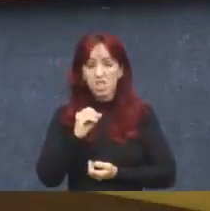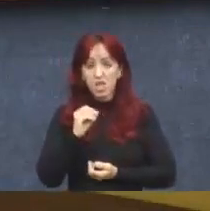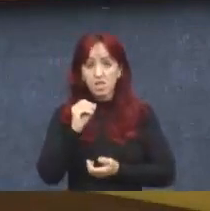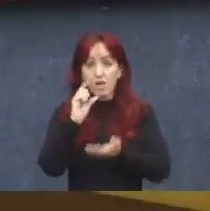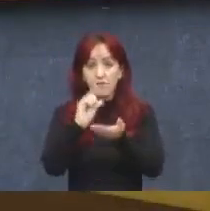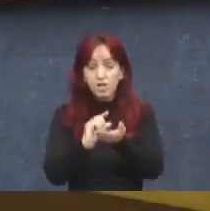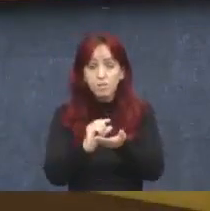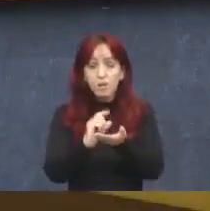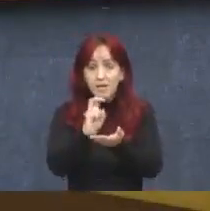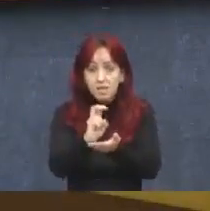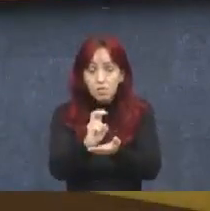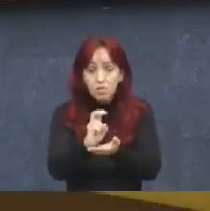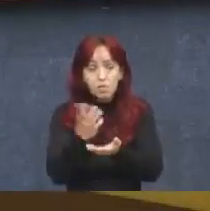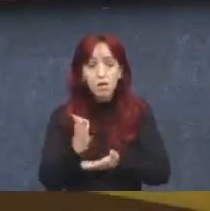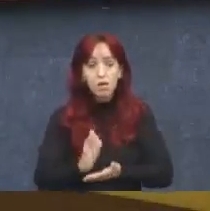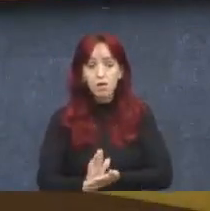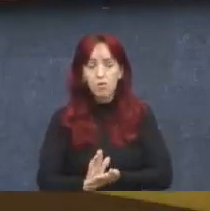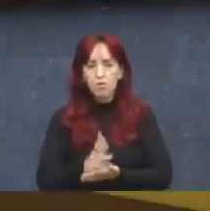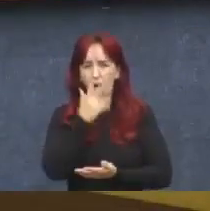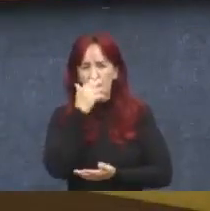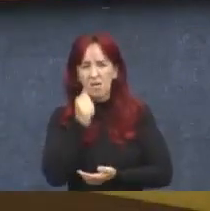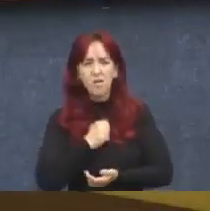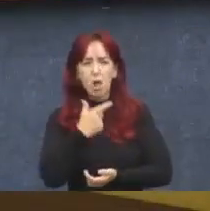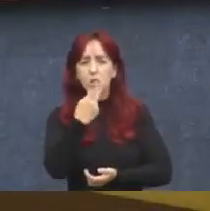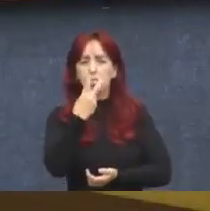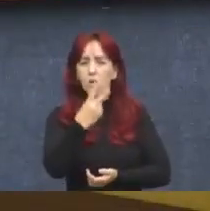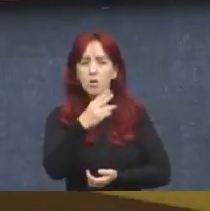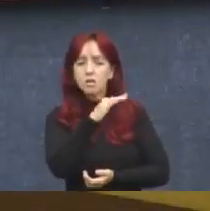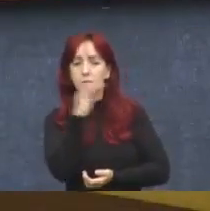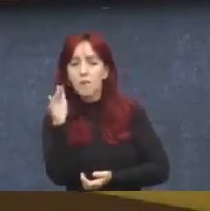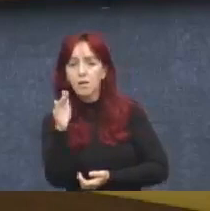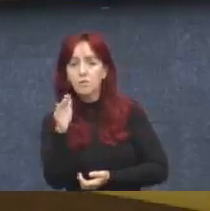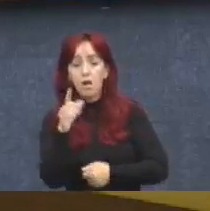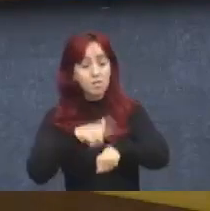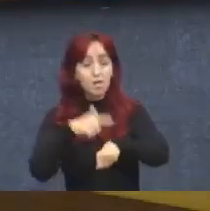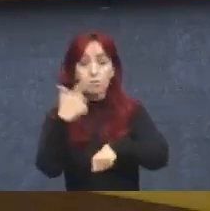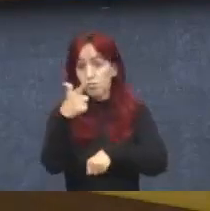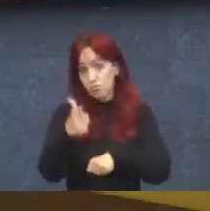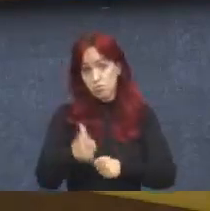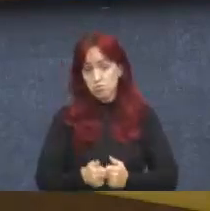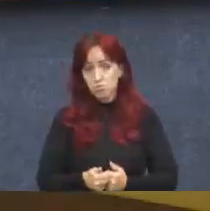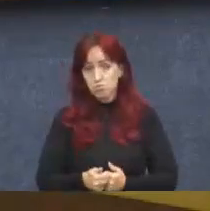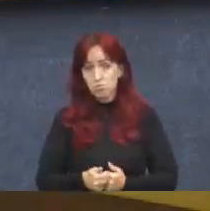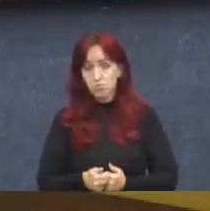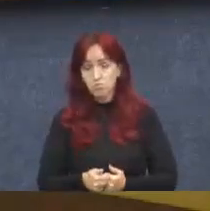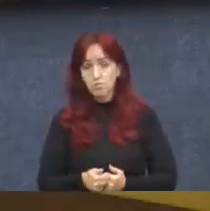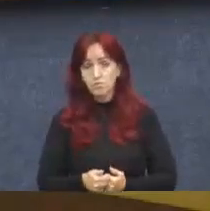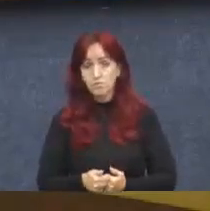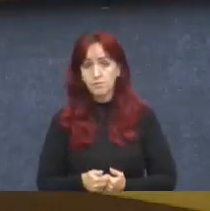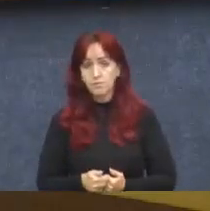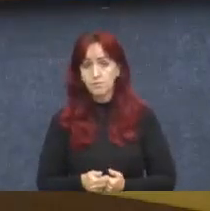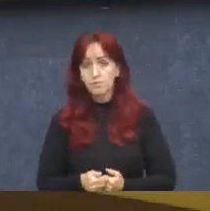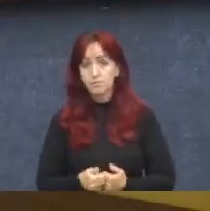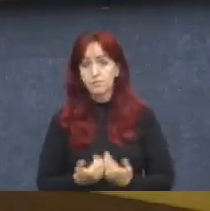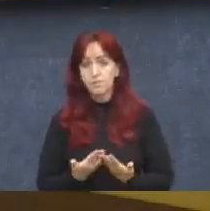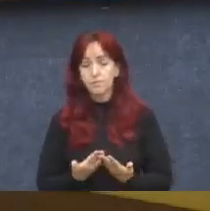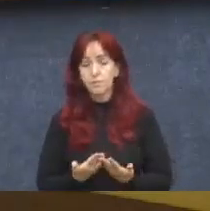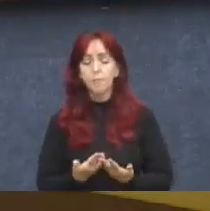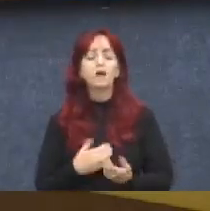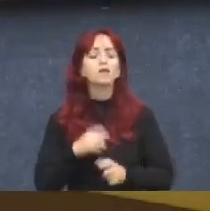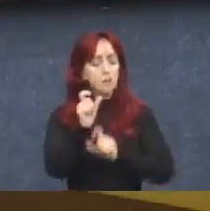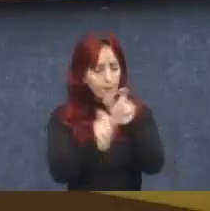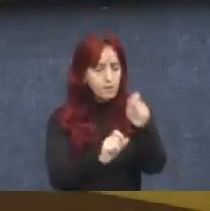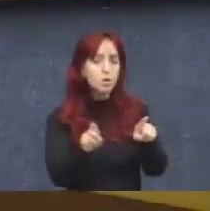5, vão ser 2,5. Não vai dar tempo. Não vai dar tempo. Aí são